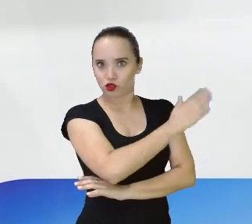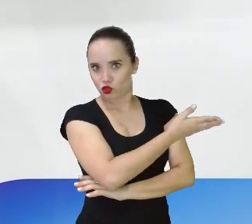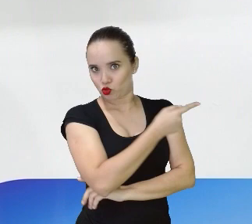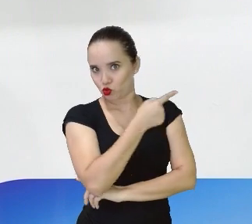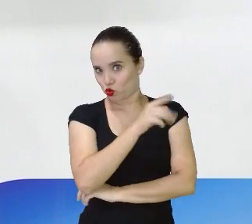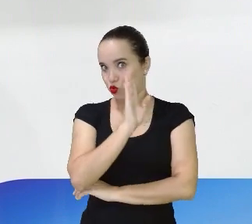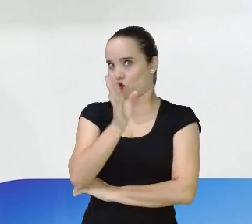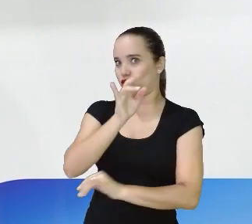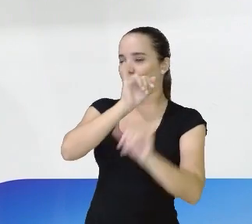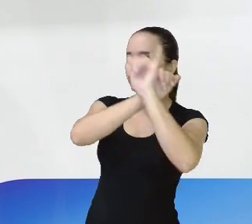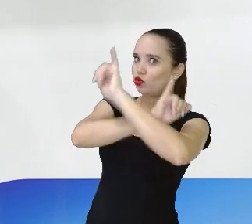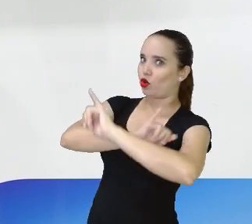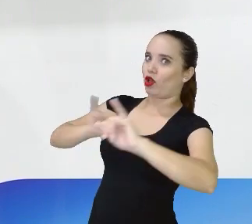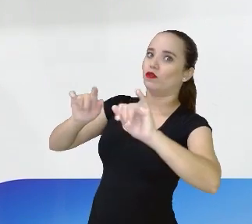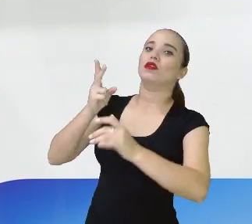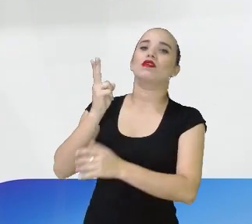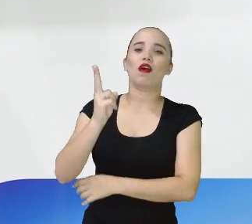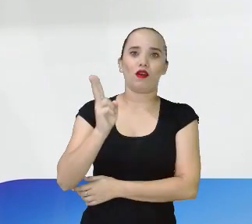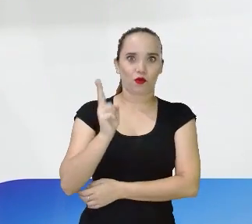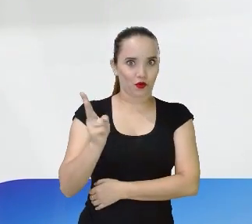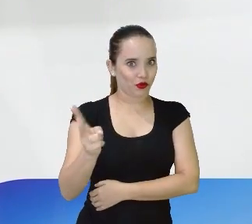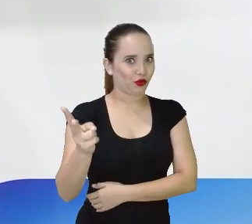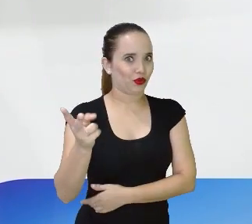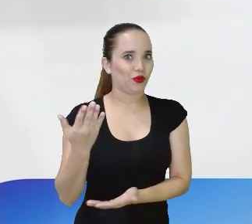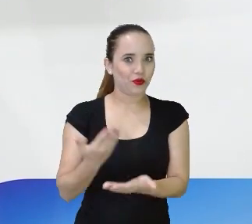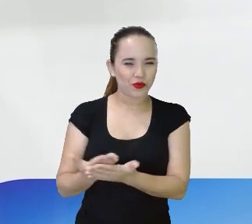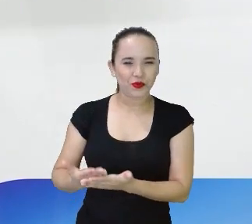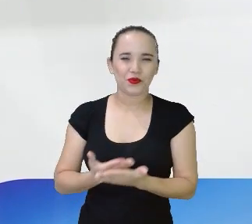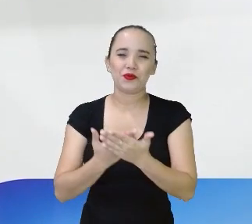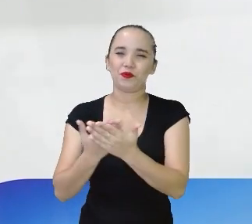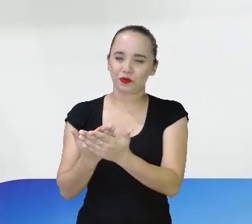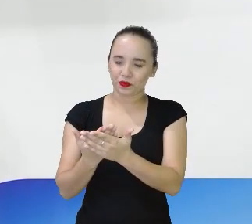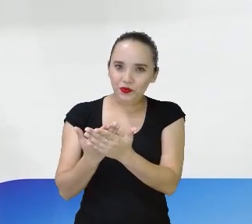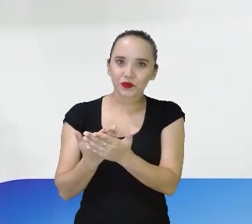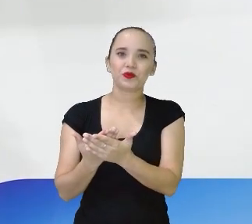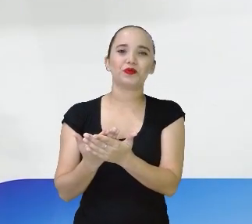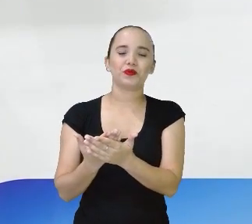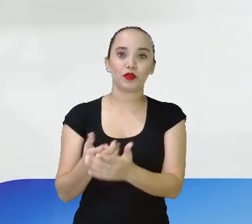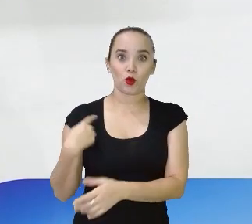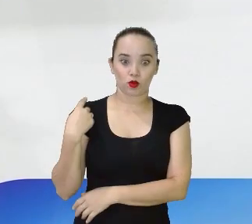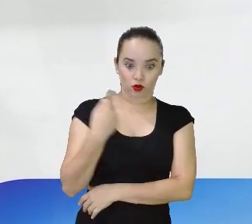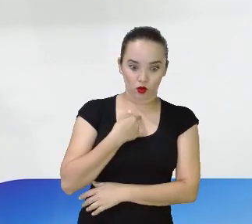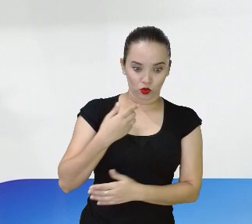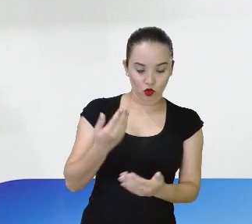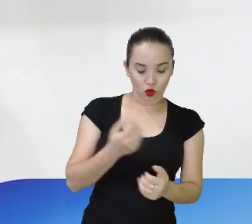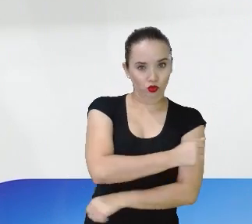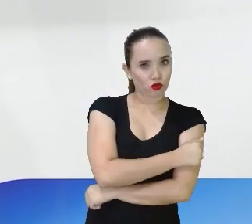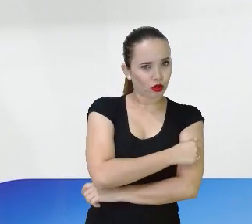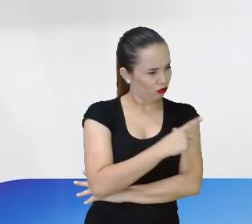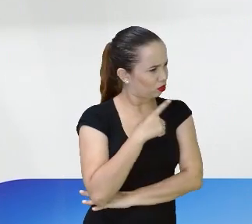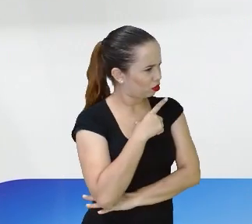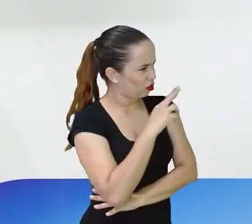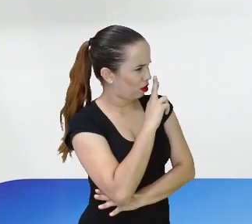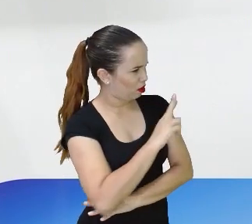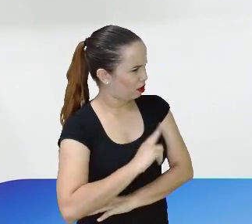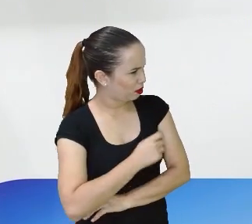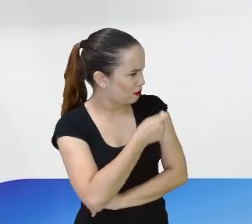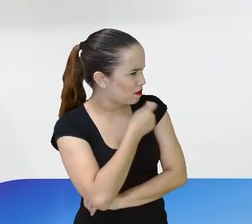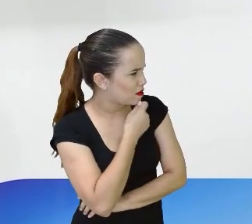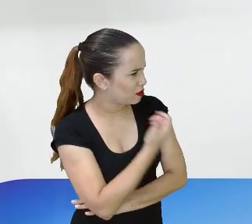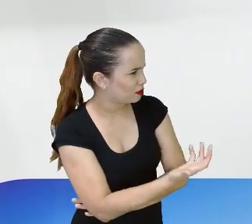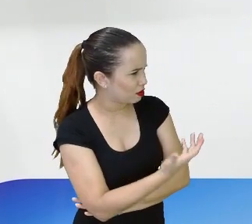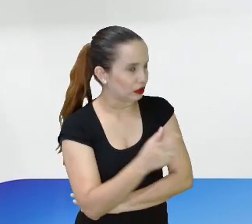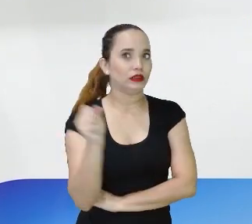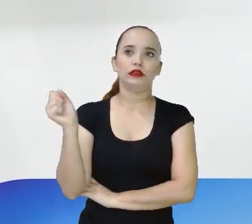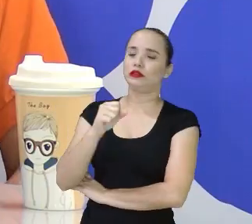tem aula, a aula continua, não é isso, professora? Nossos alunos ainda tem algum recadinho, professora? Eles estão ainda aí